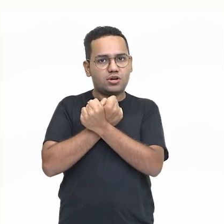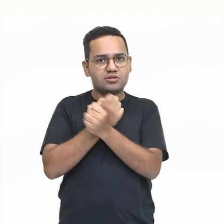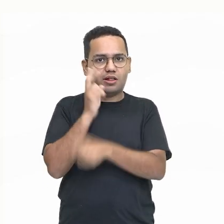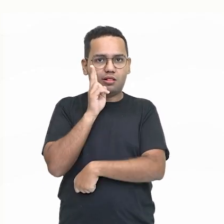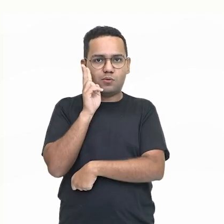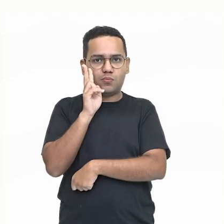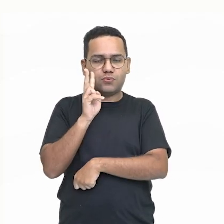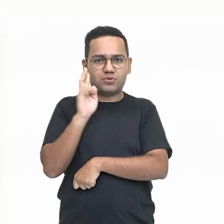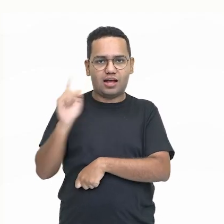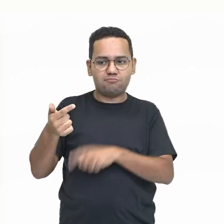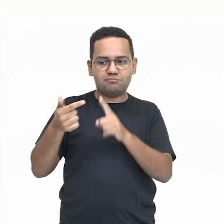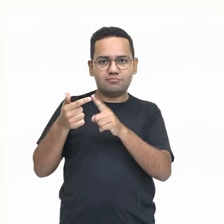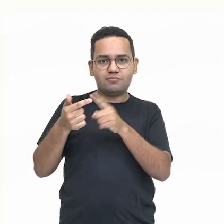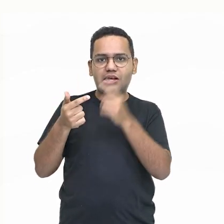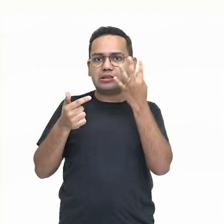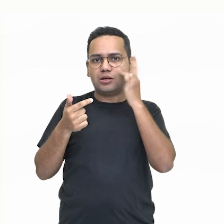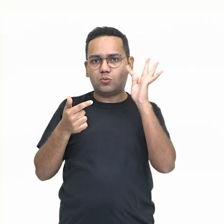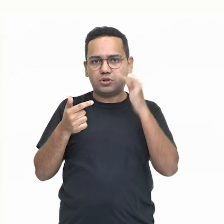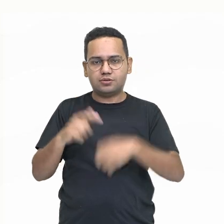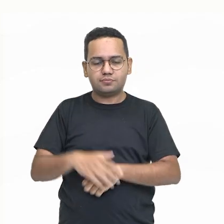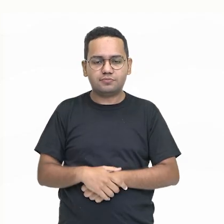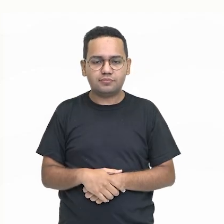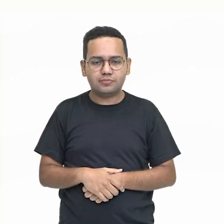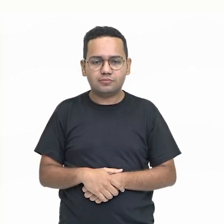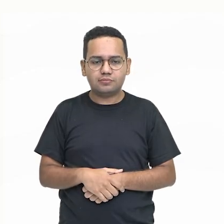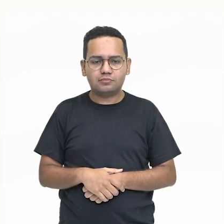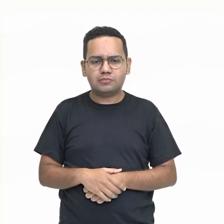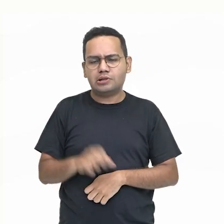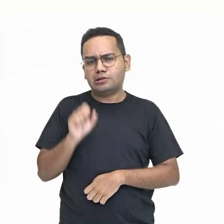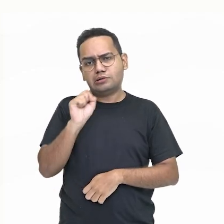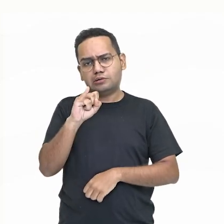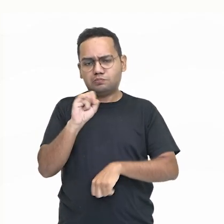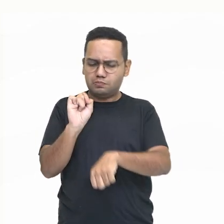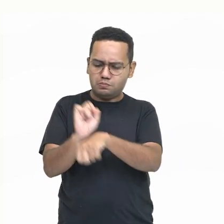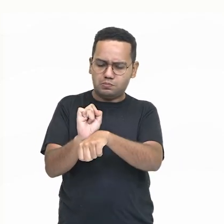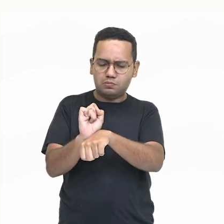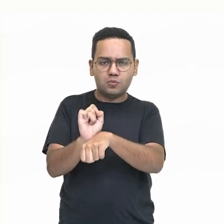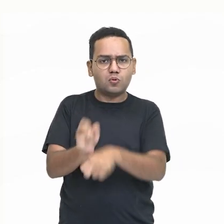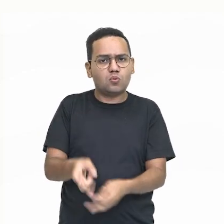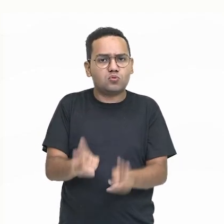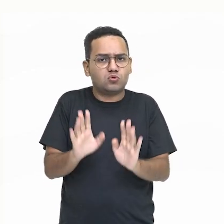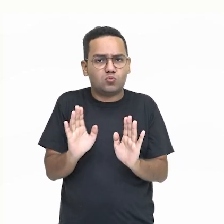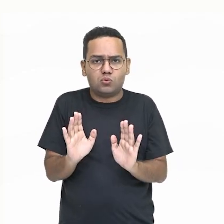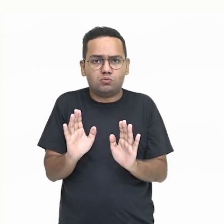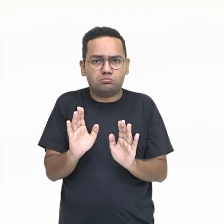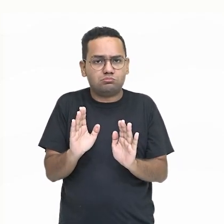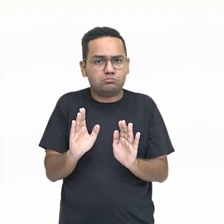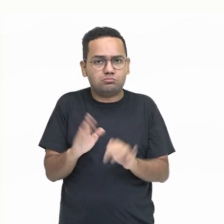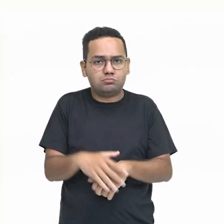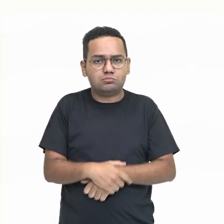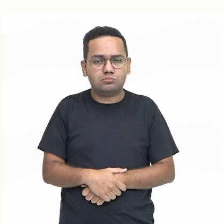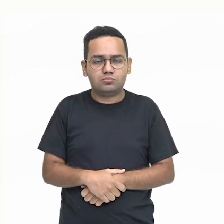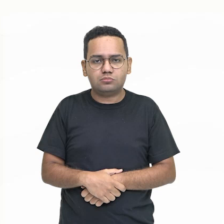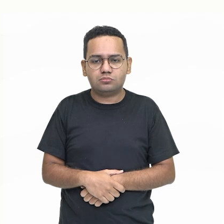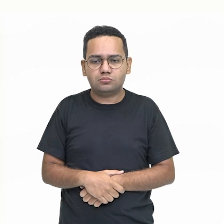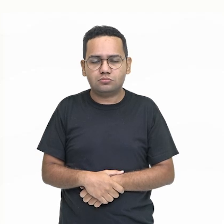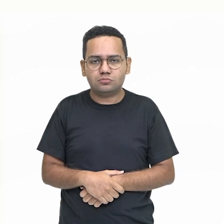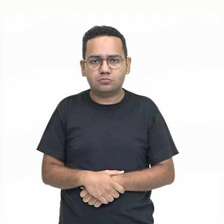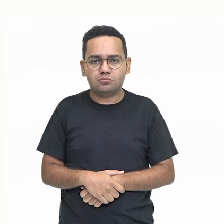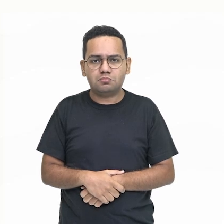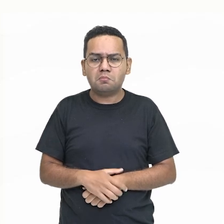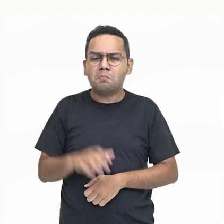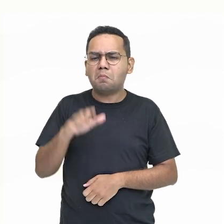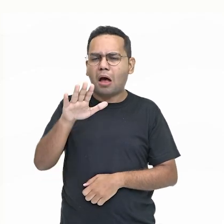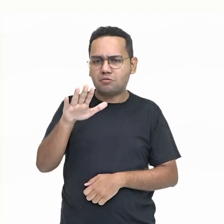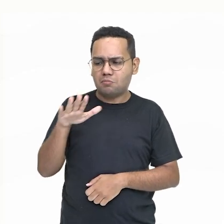lei da inércia. Se eu estou em repouso, eu quero continuar em repouso. Agora, se